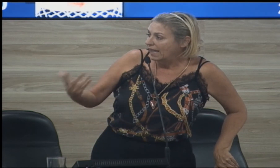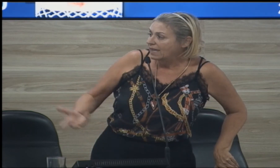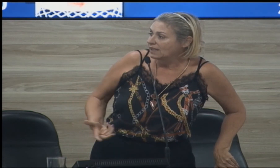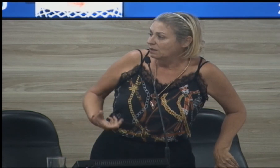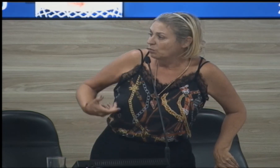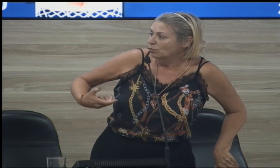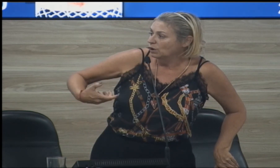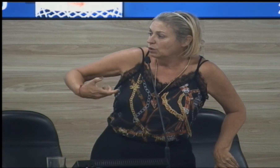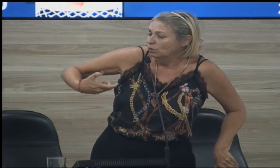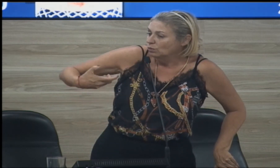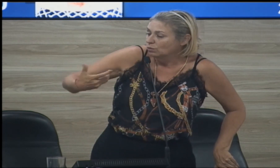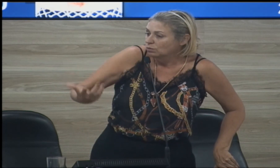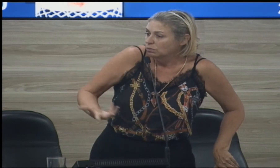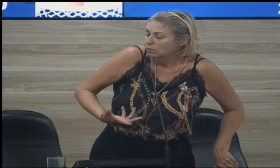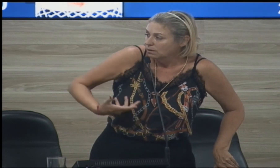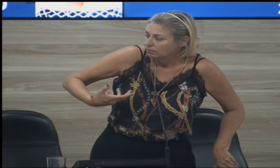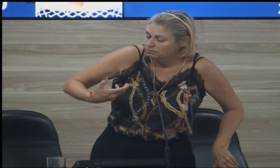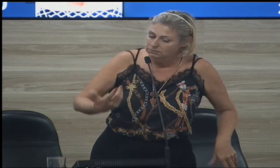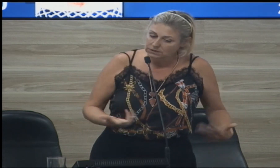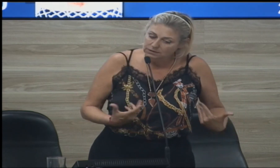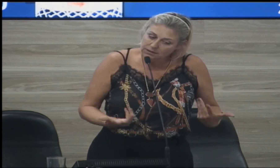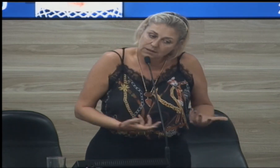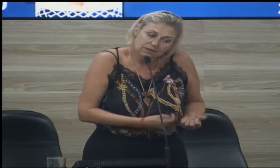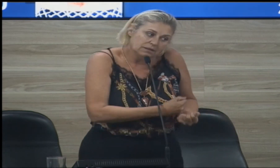muito alegre, muito